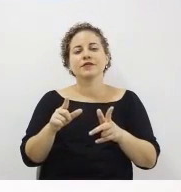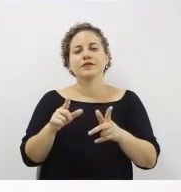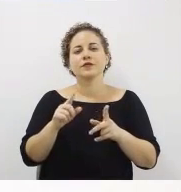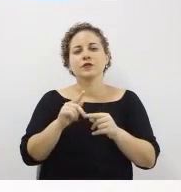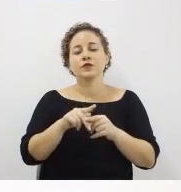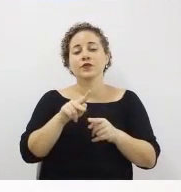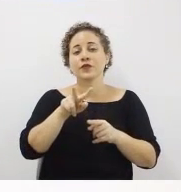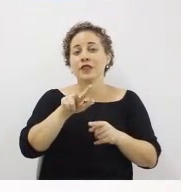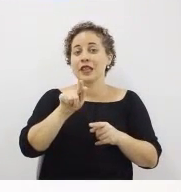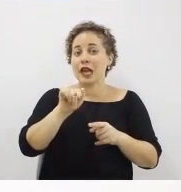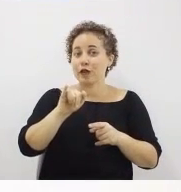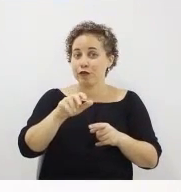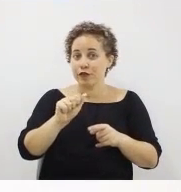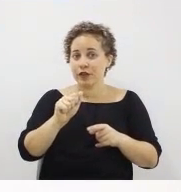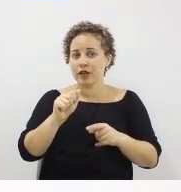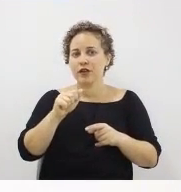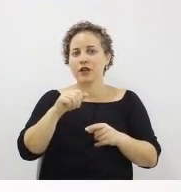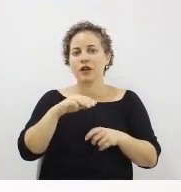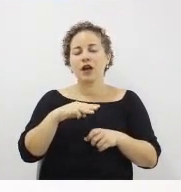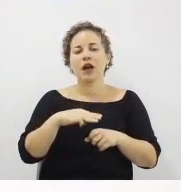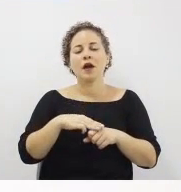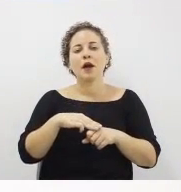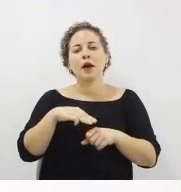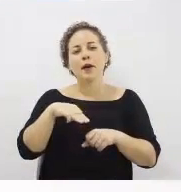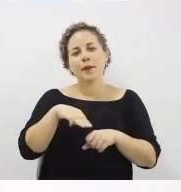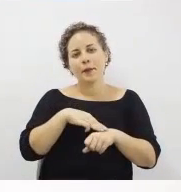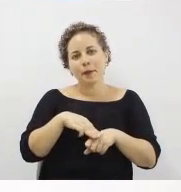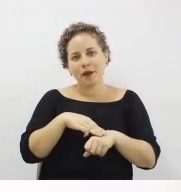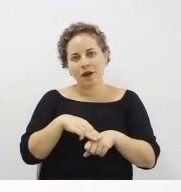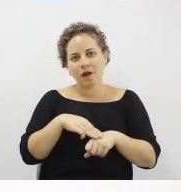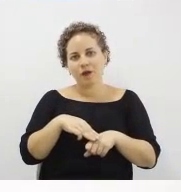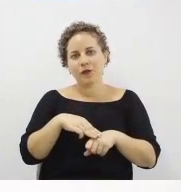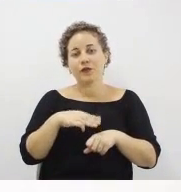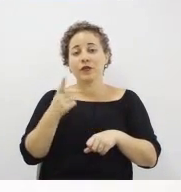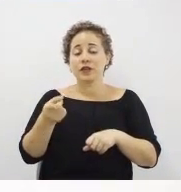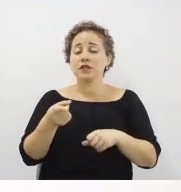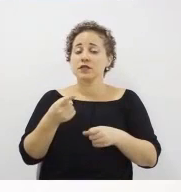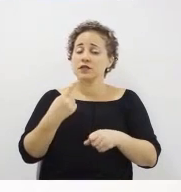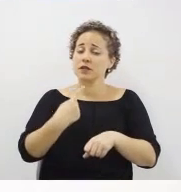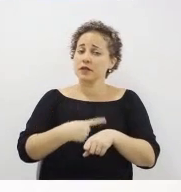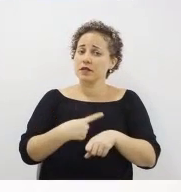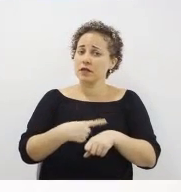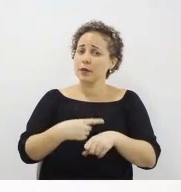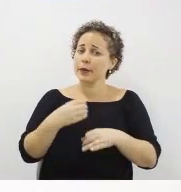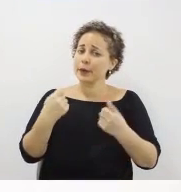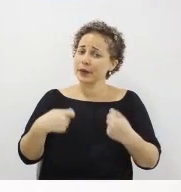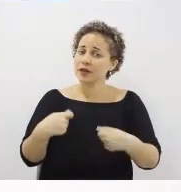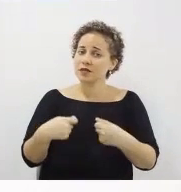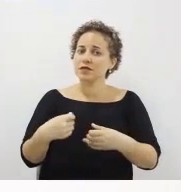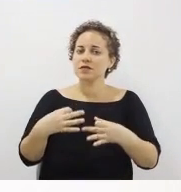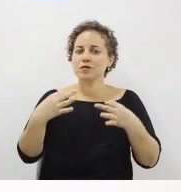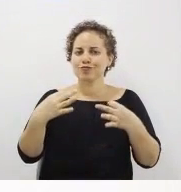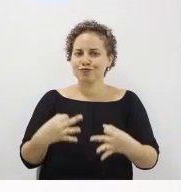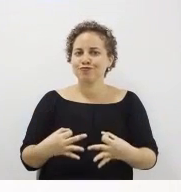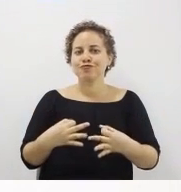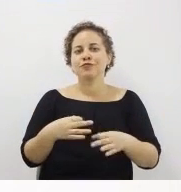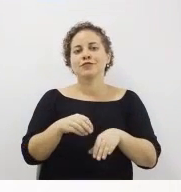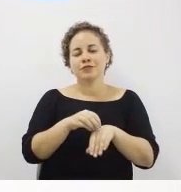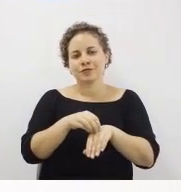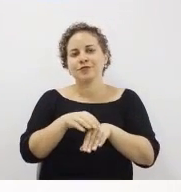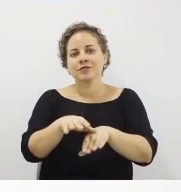da viga marrom. Se ela prometer um prazo a este cliente, este prazo precisa ser cumprido, a não ser que eles façam uma